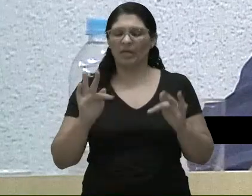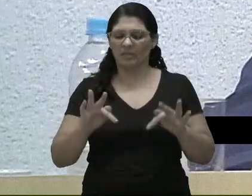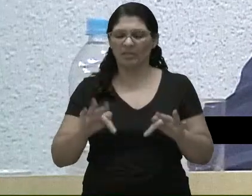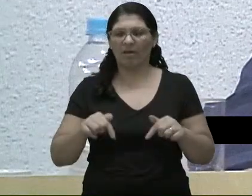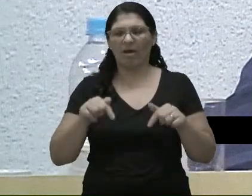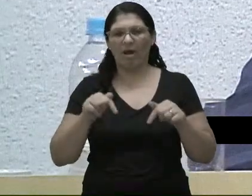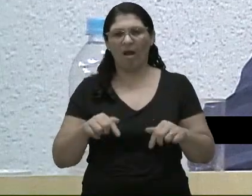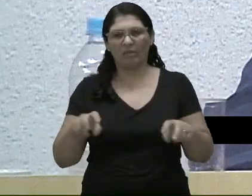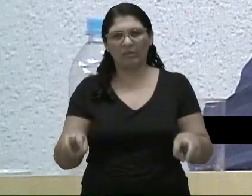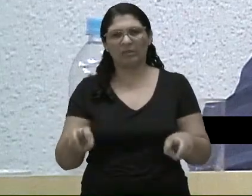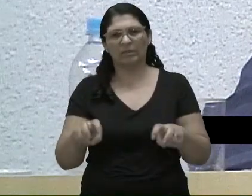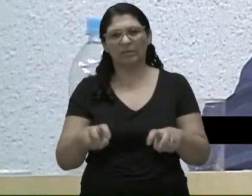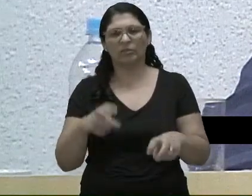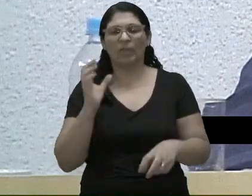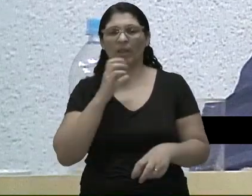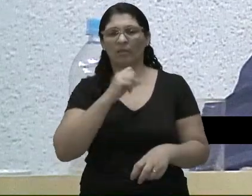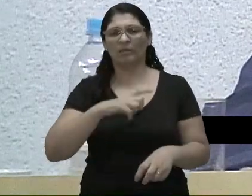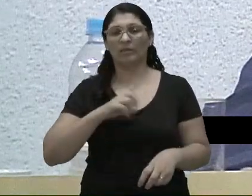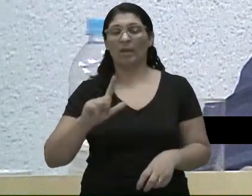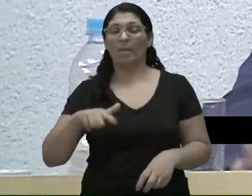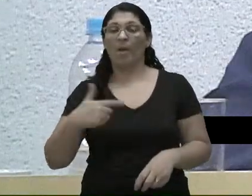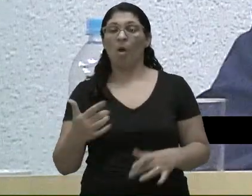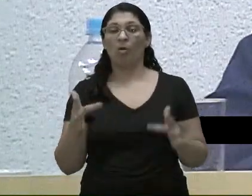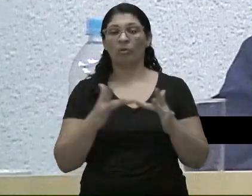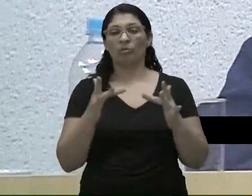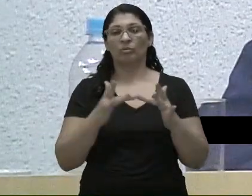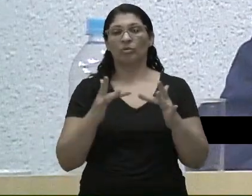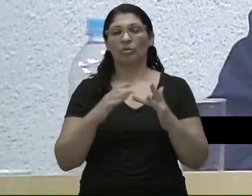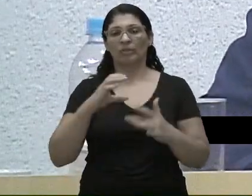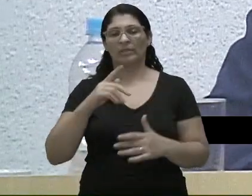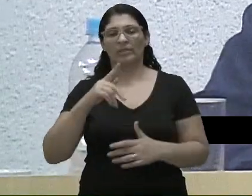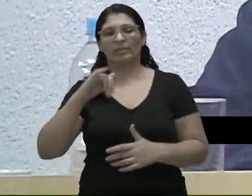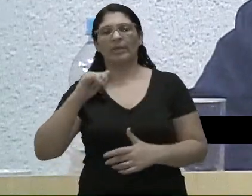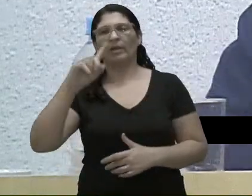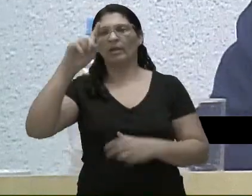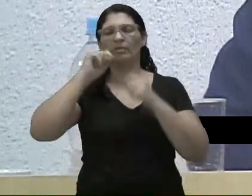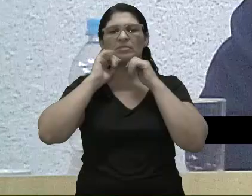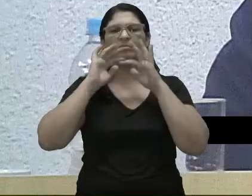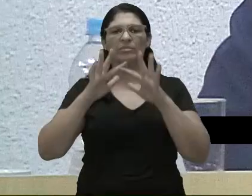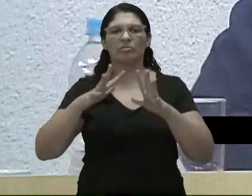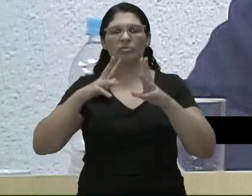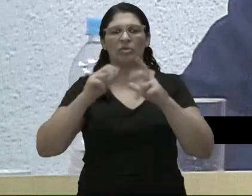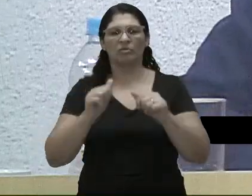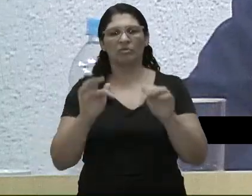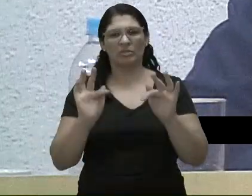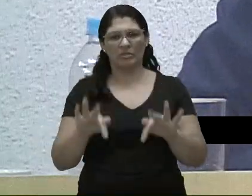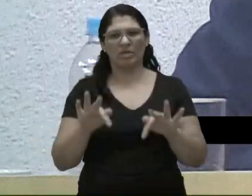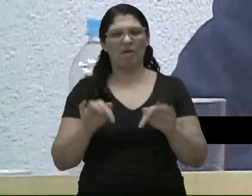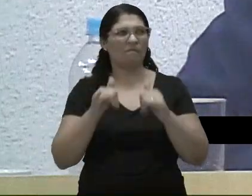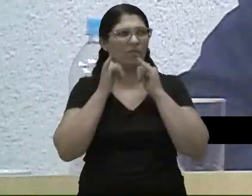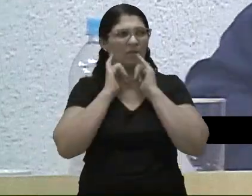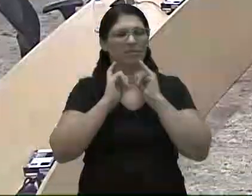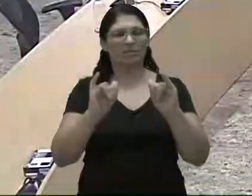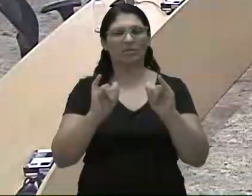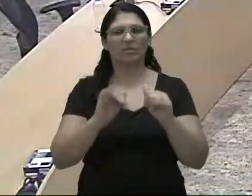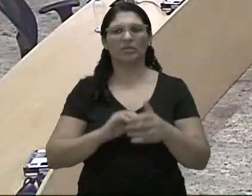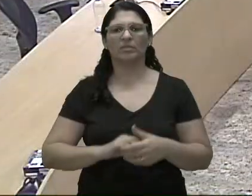teremos outro contato aqui com a CPI e com as oitivas. Que Deus abençoe a todos vocês. Declaro encerrada essa oitiva.